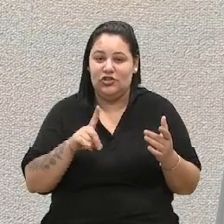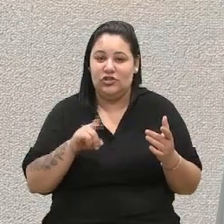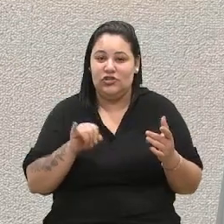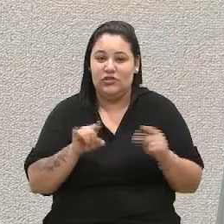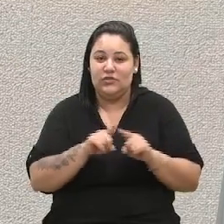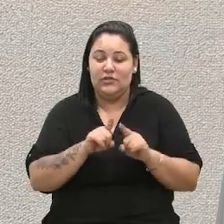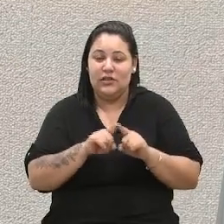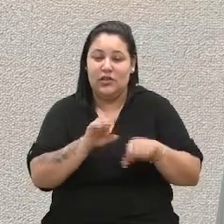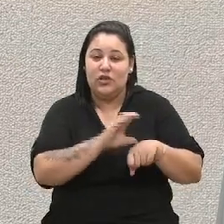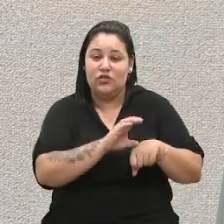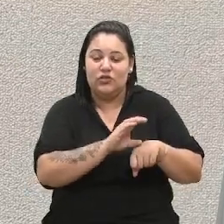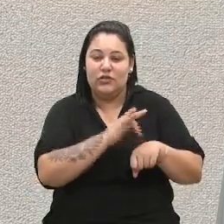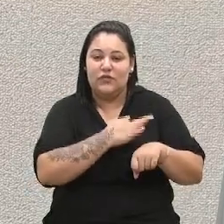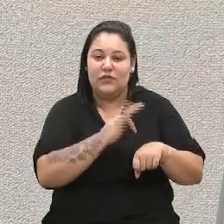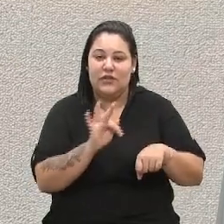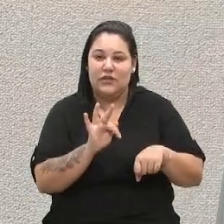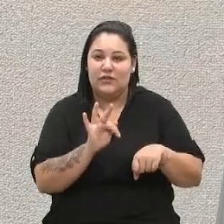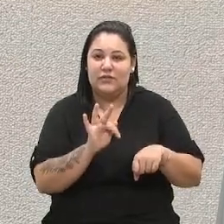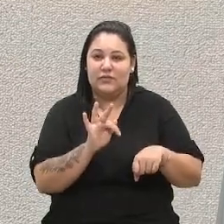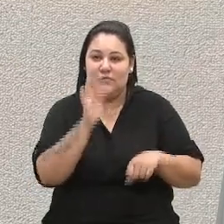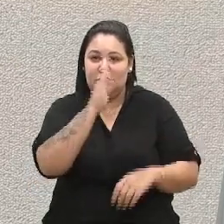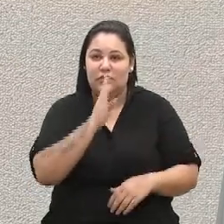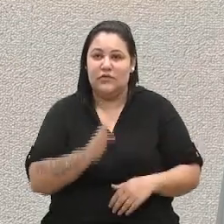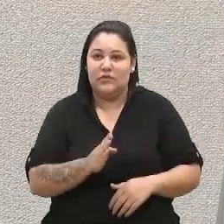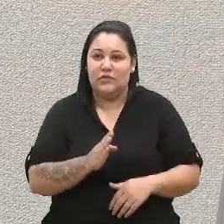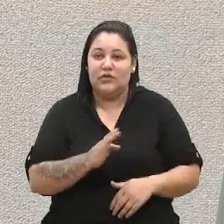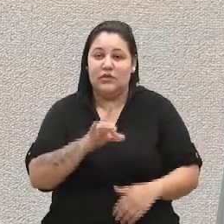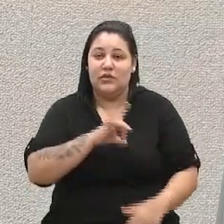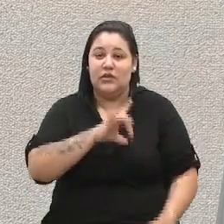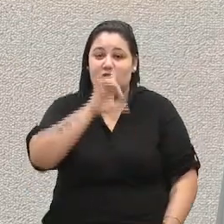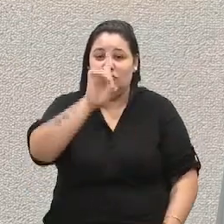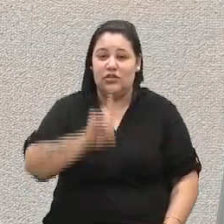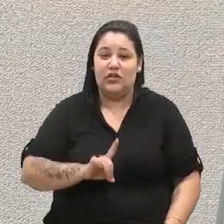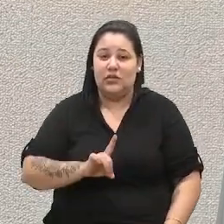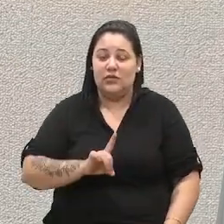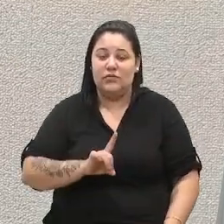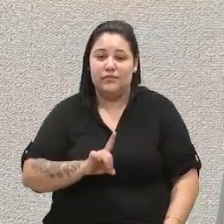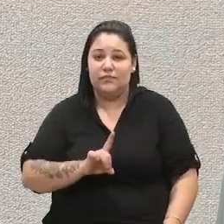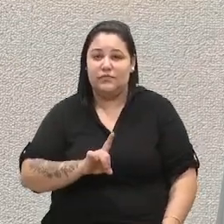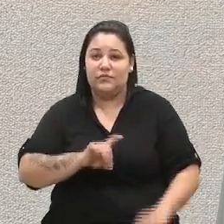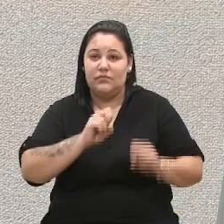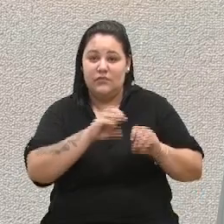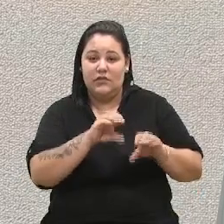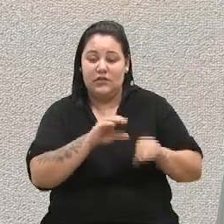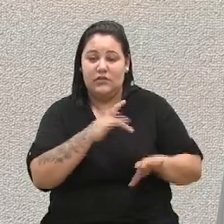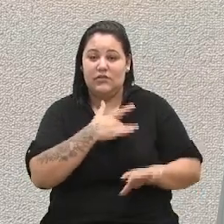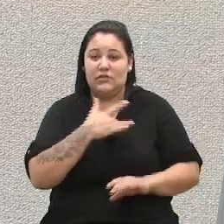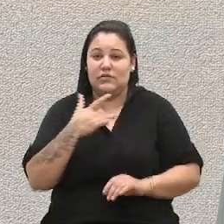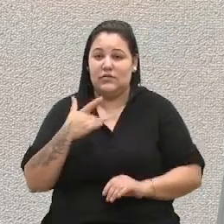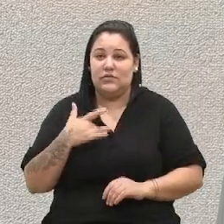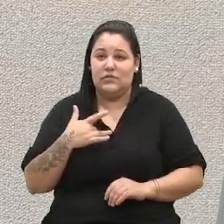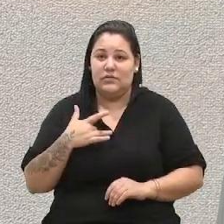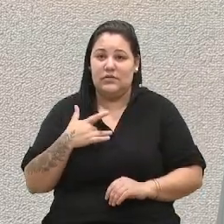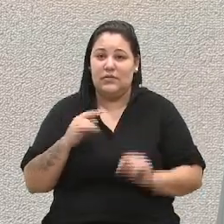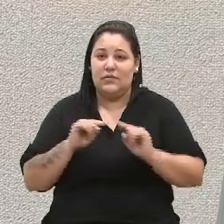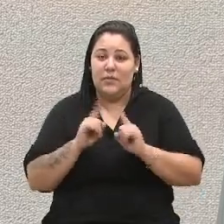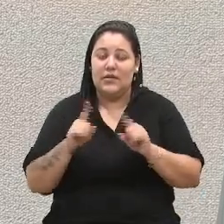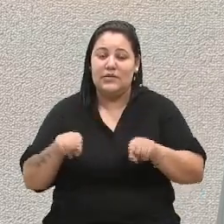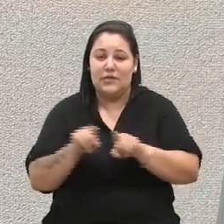Brasil garante direito à educação, à saúde, mas também à